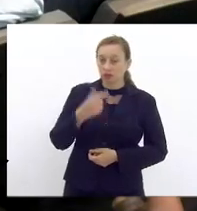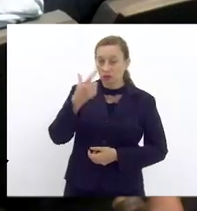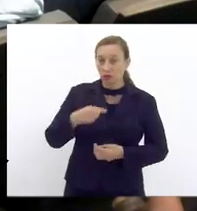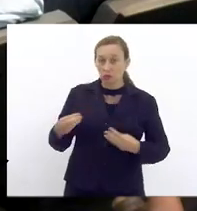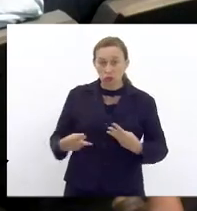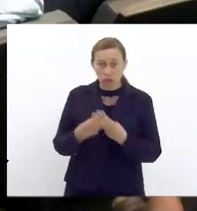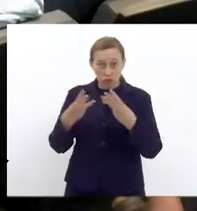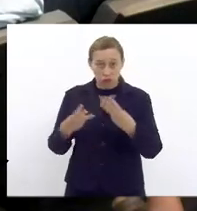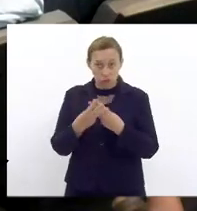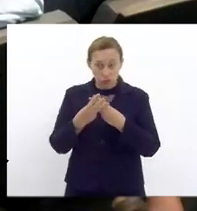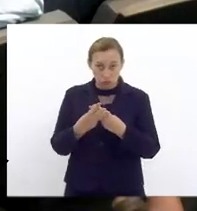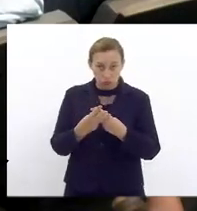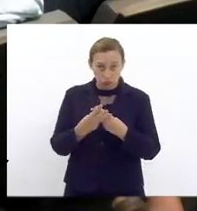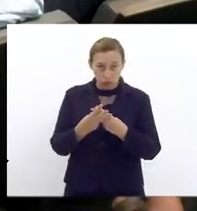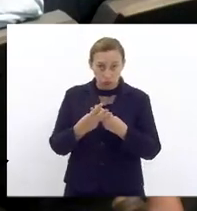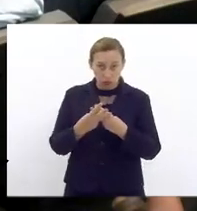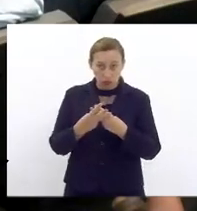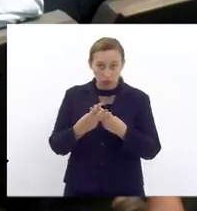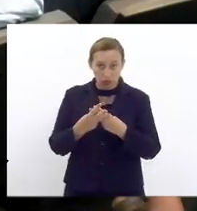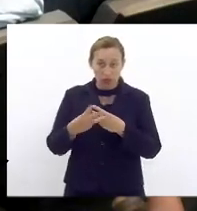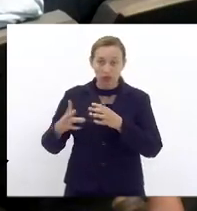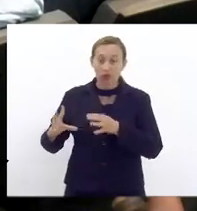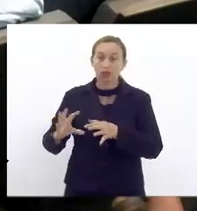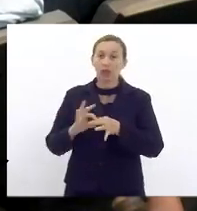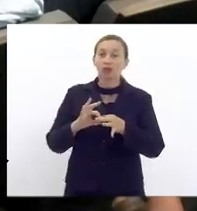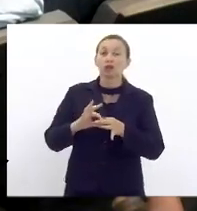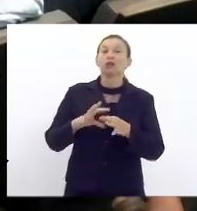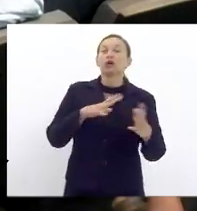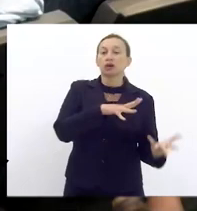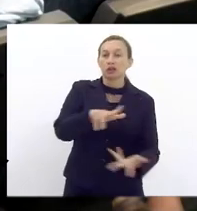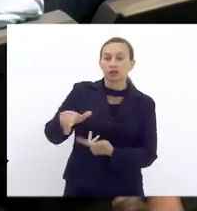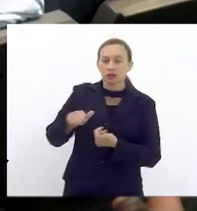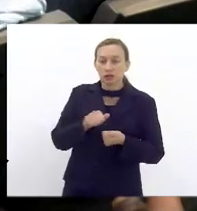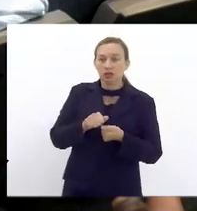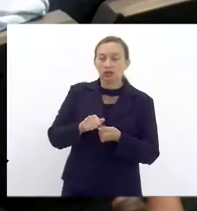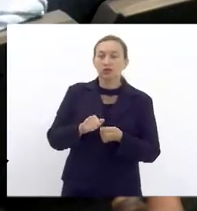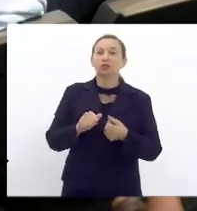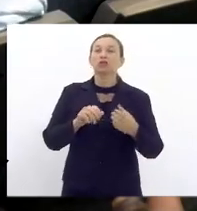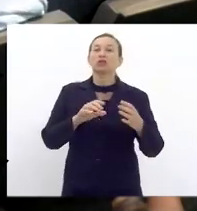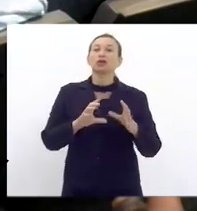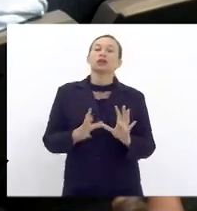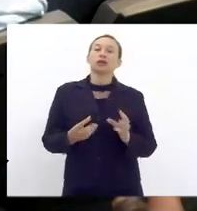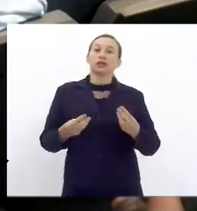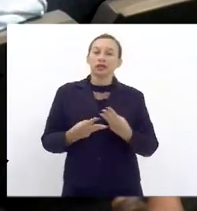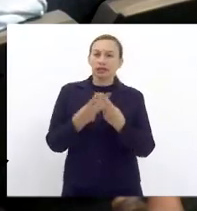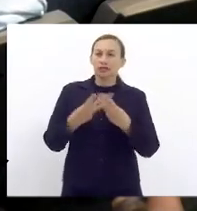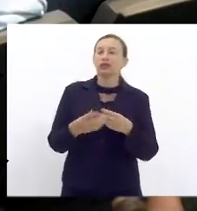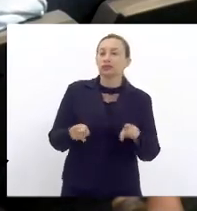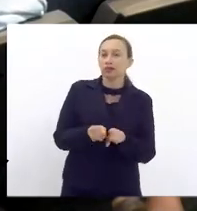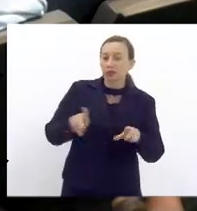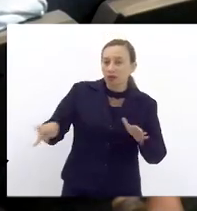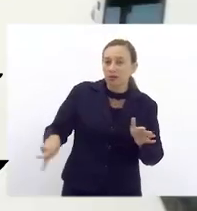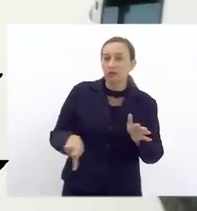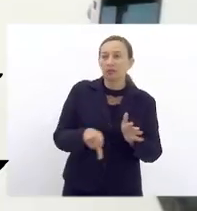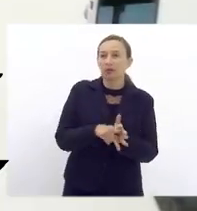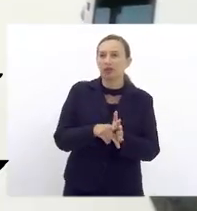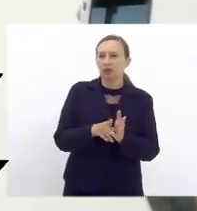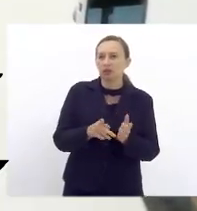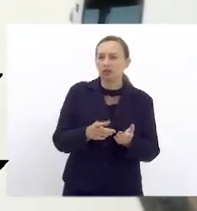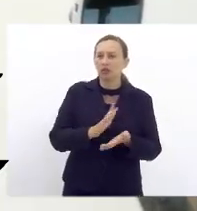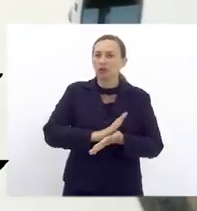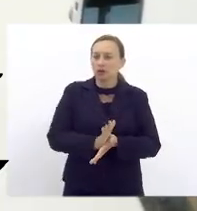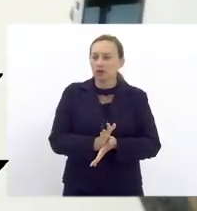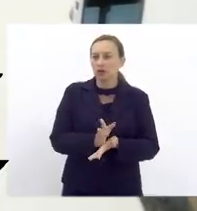do Diálogo Inter religioso e internet da associação religiosa Israelita a área membro também da comissão de combate à intolerância